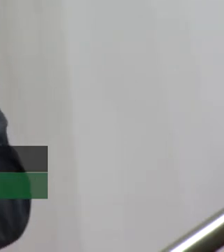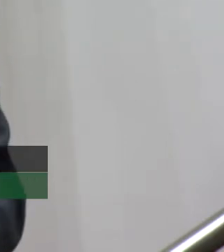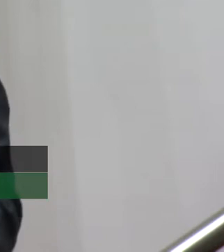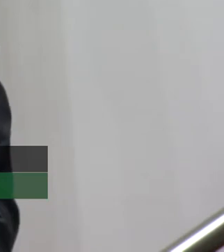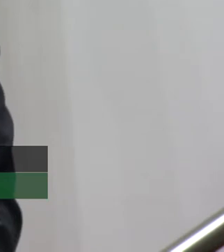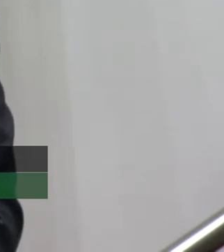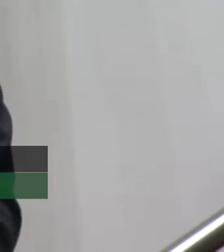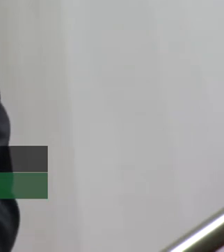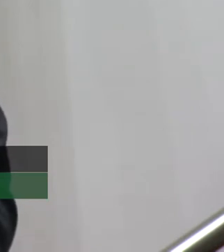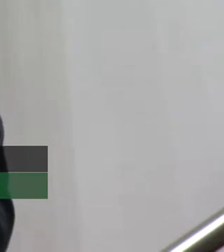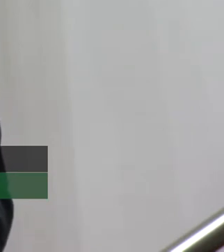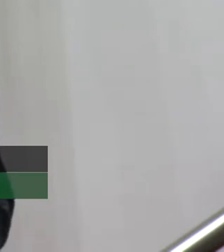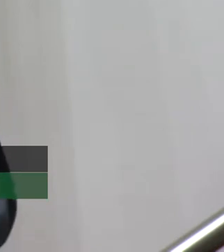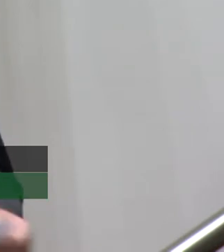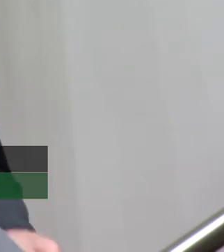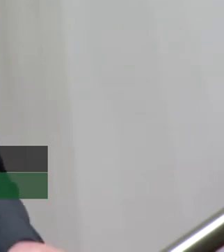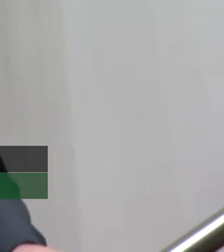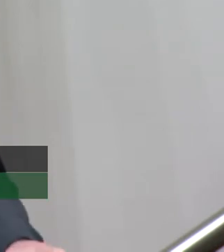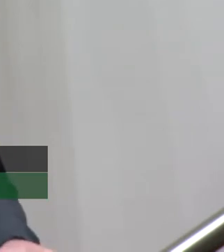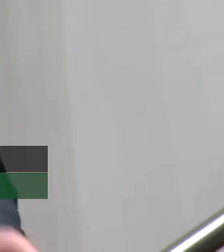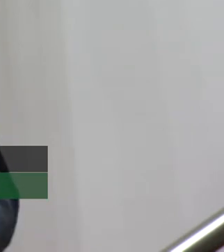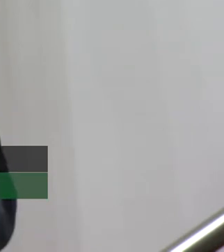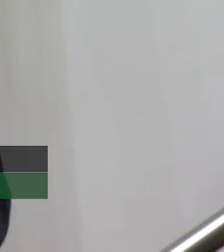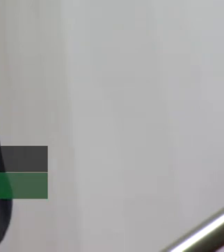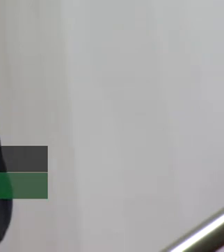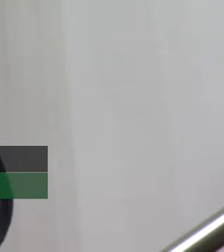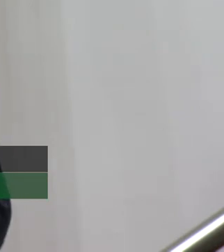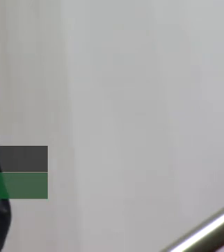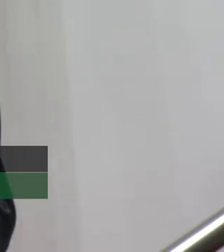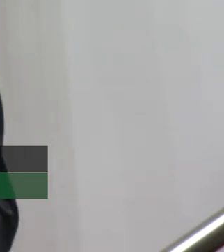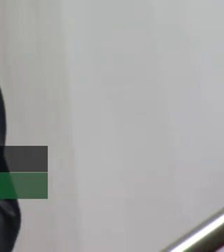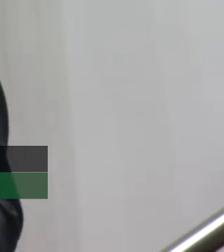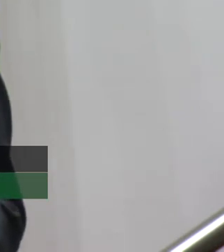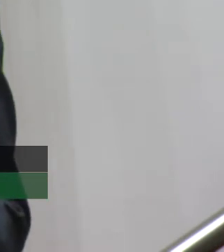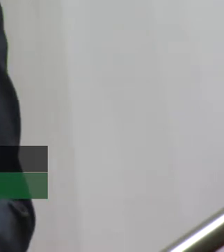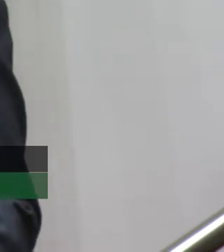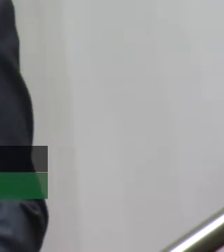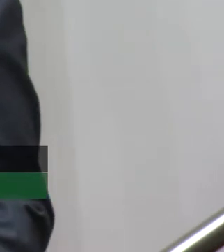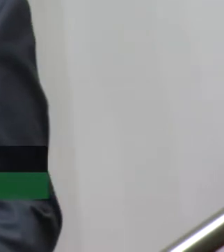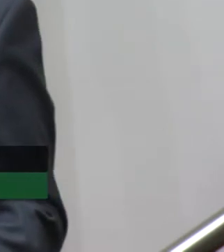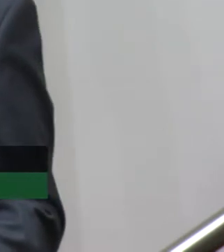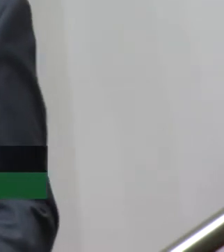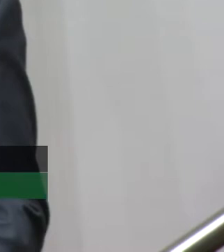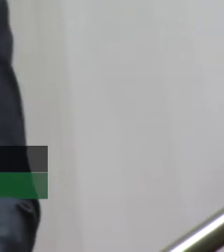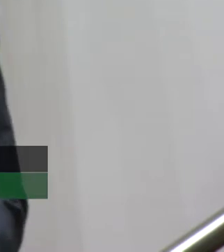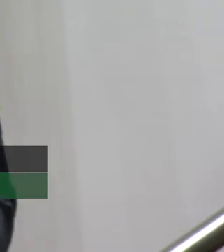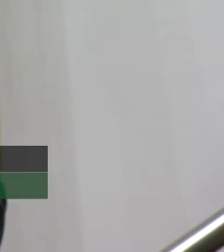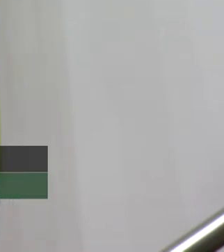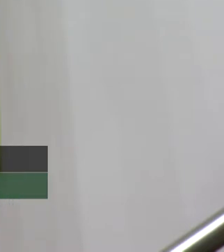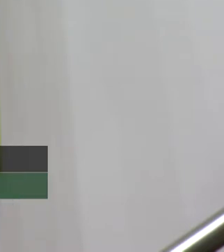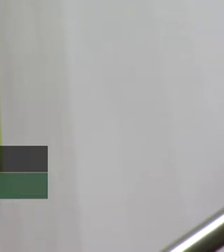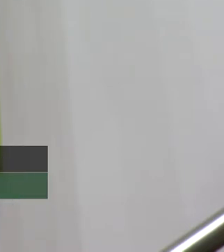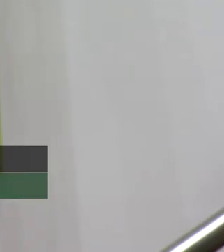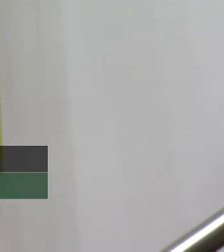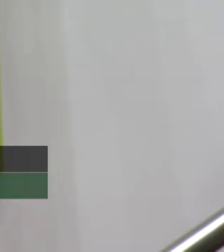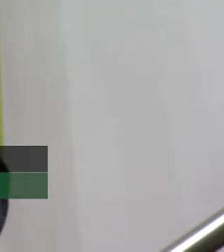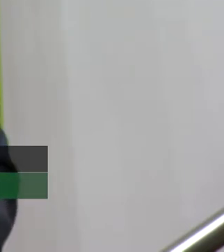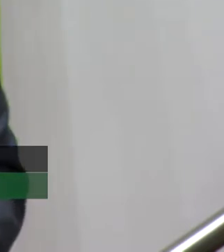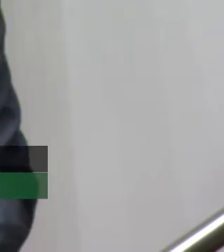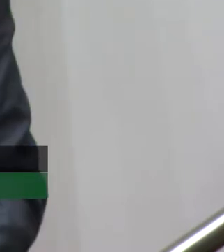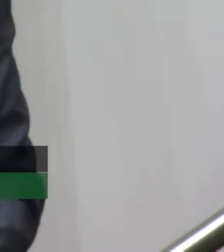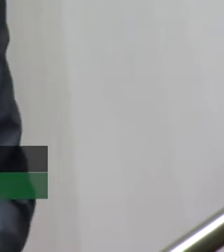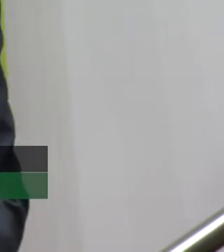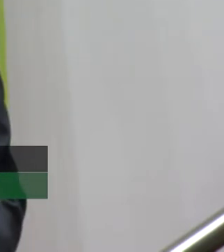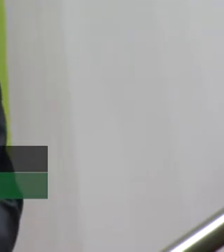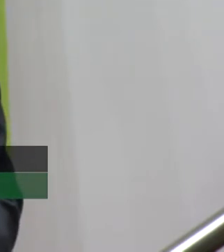nas dependências da Universidade do Estado de Santa Catarina, a UDESC, em Lages.